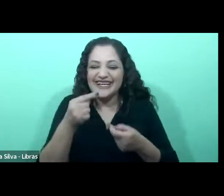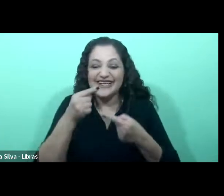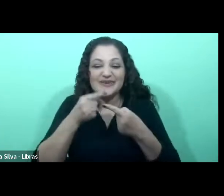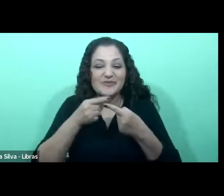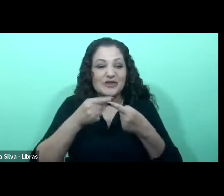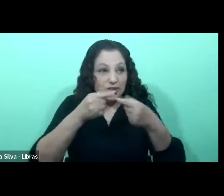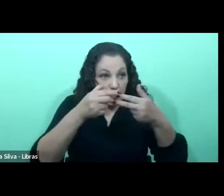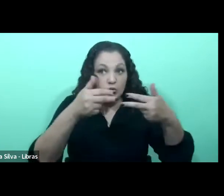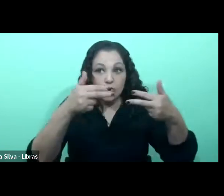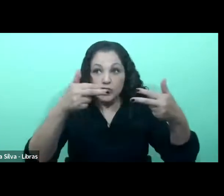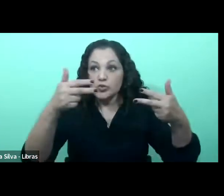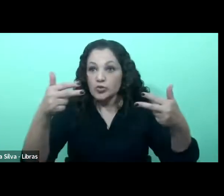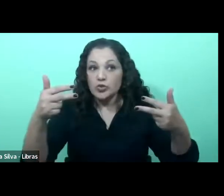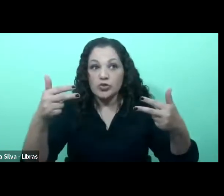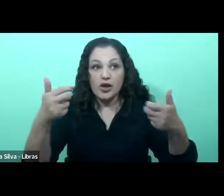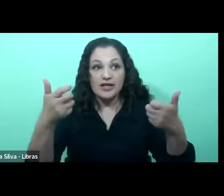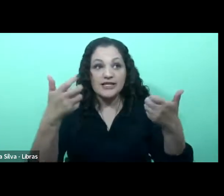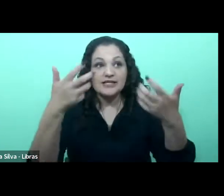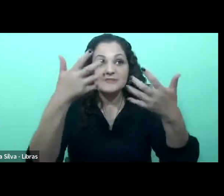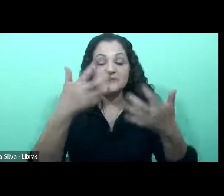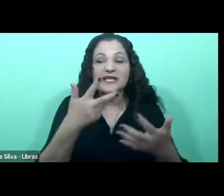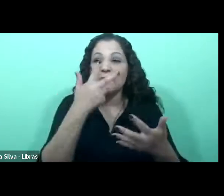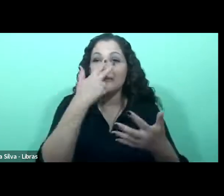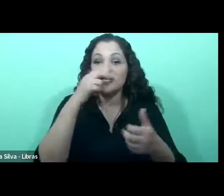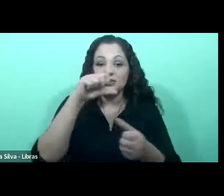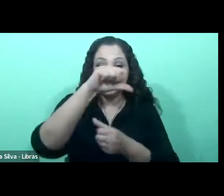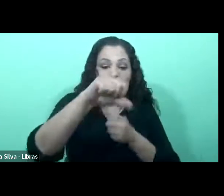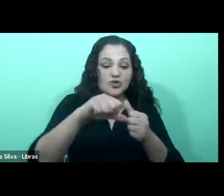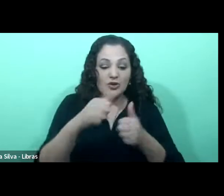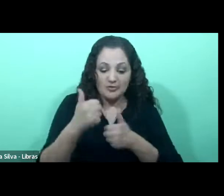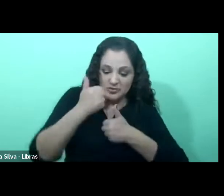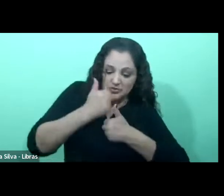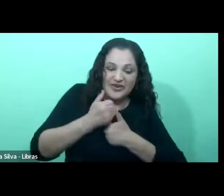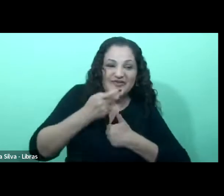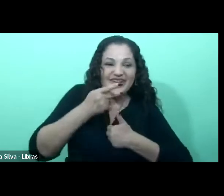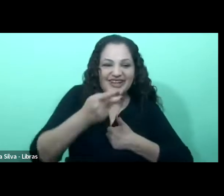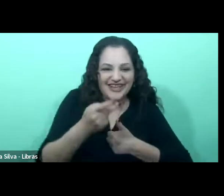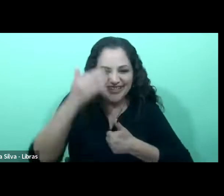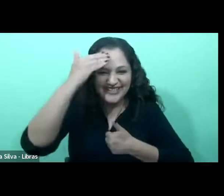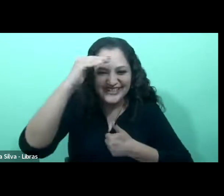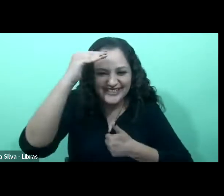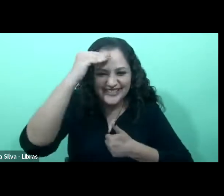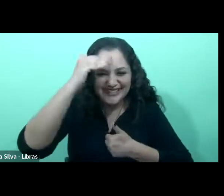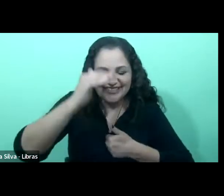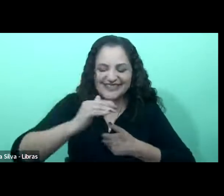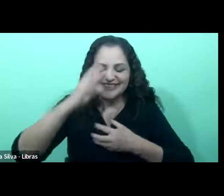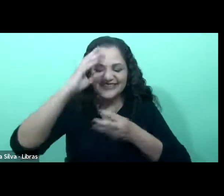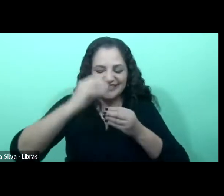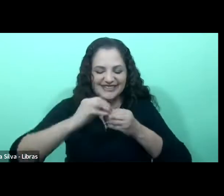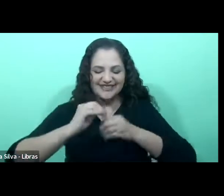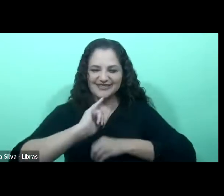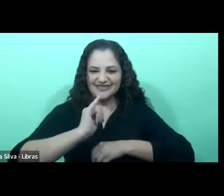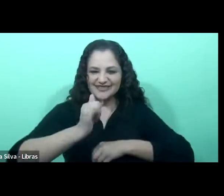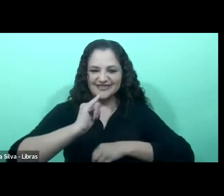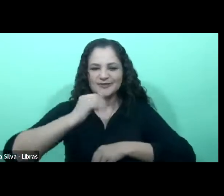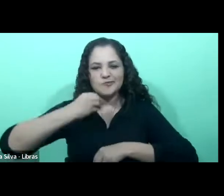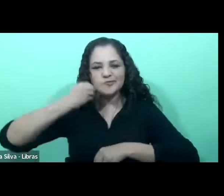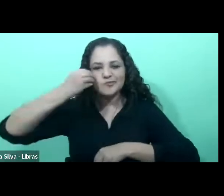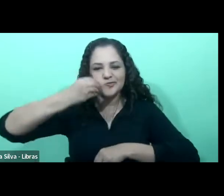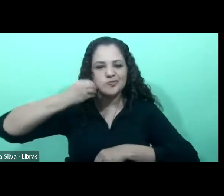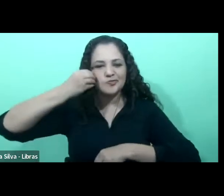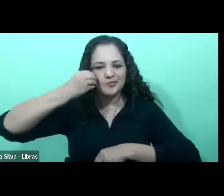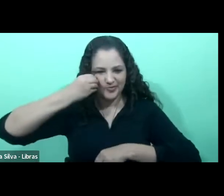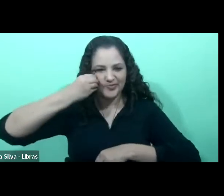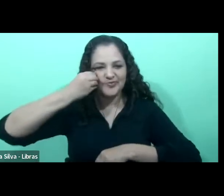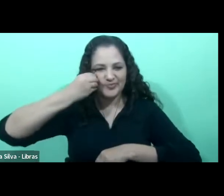mesmo tempo que eu falo. Então, vou relatar um pouco das experiências, e eu acho que uma experiência necessária é o Observatório do